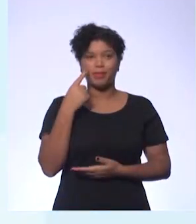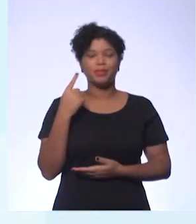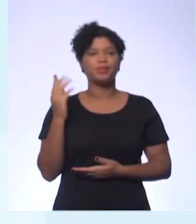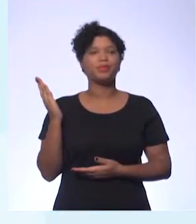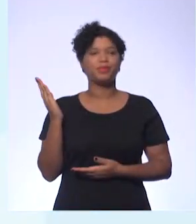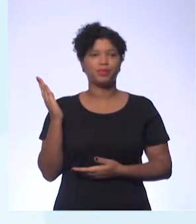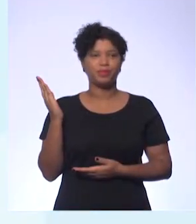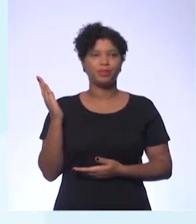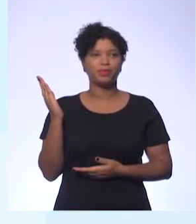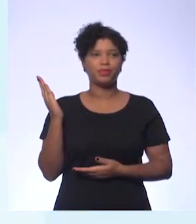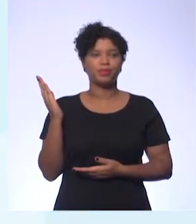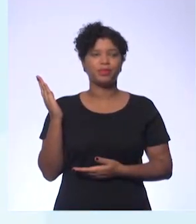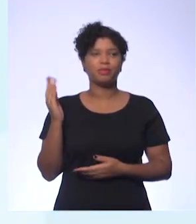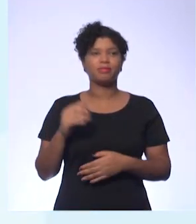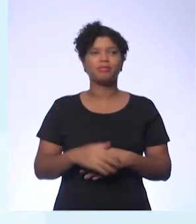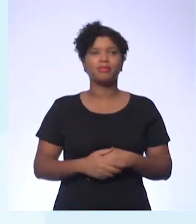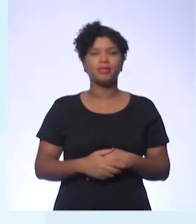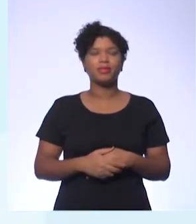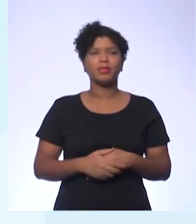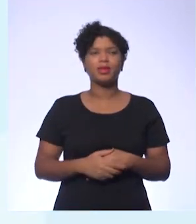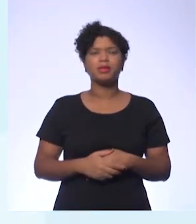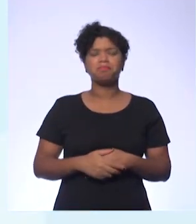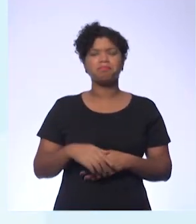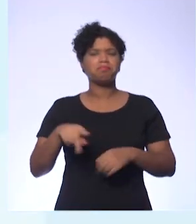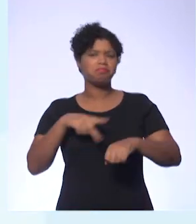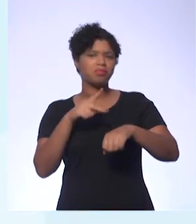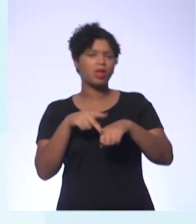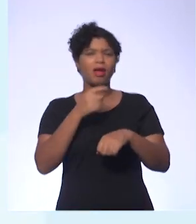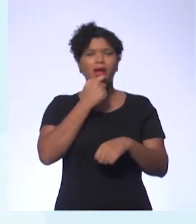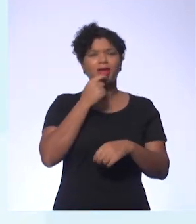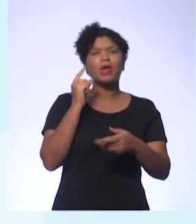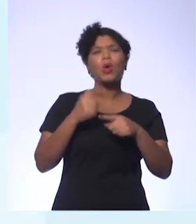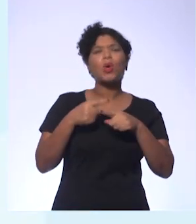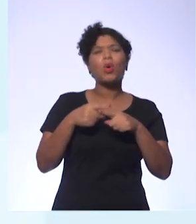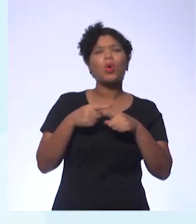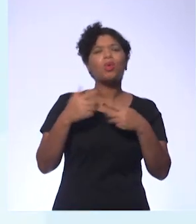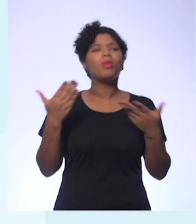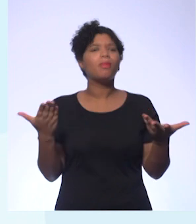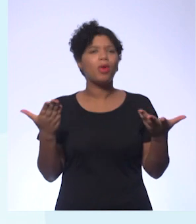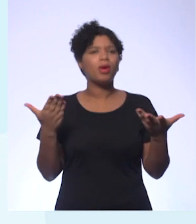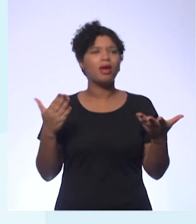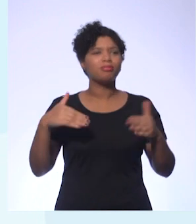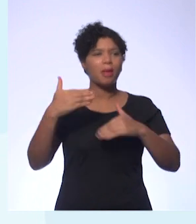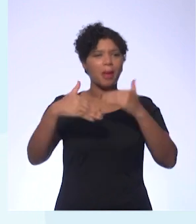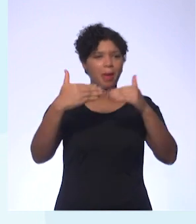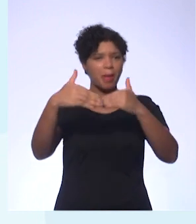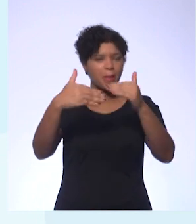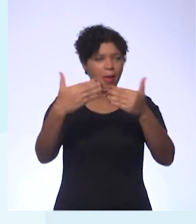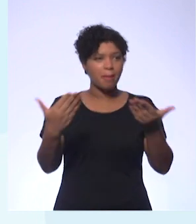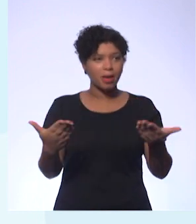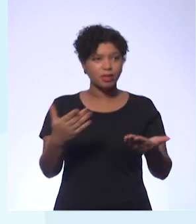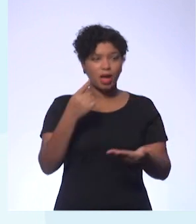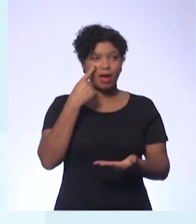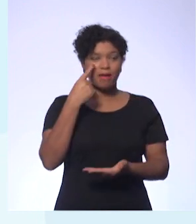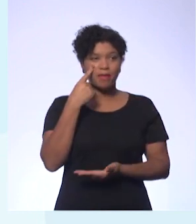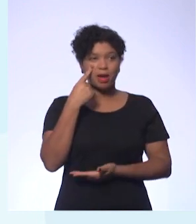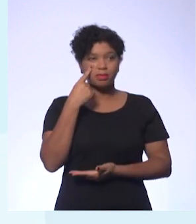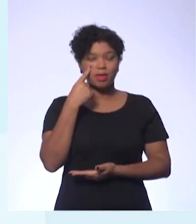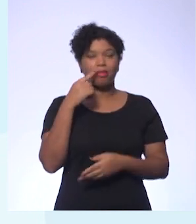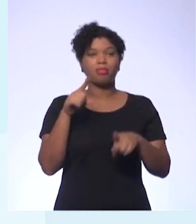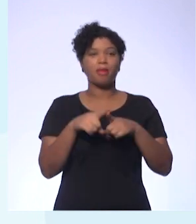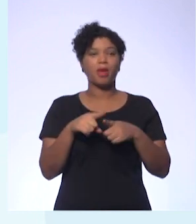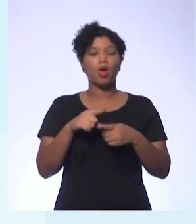vocês. Dá uma olhadinha. Por que a Inglaterra? Né? Porque ela foi a grande protagonista desse processo. Então, acúmulo